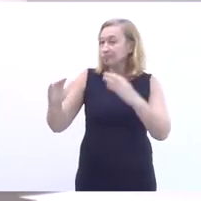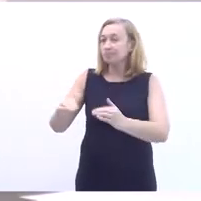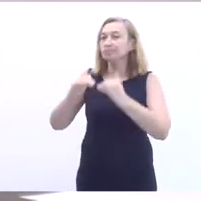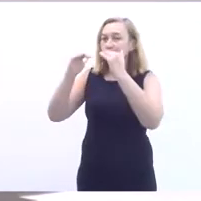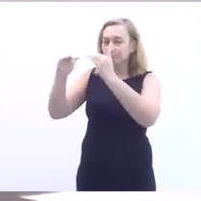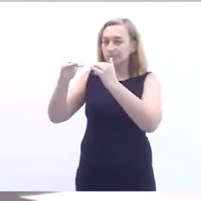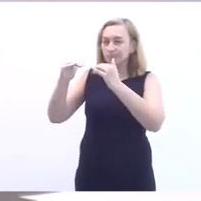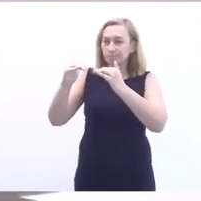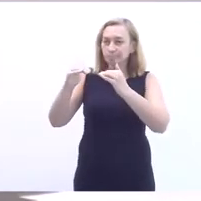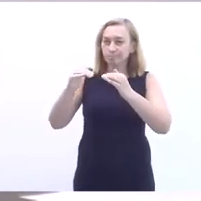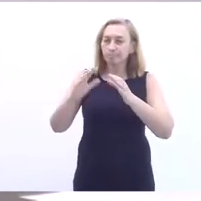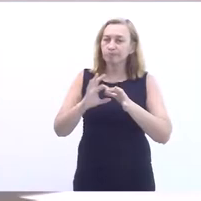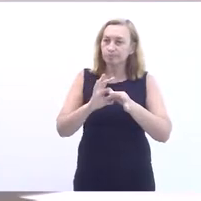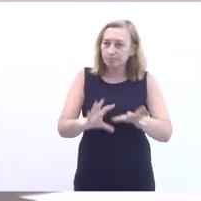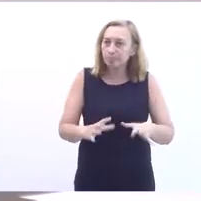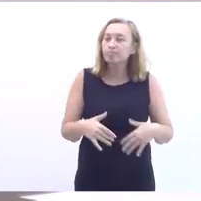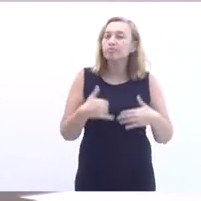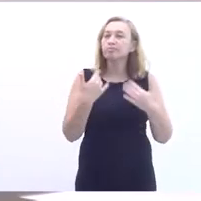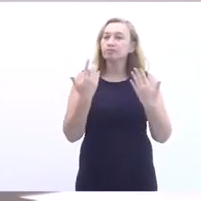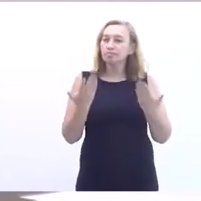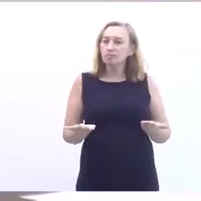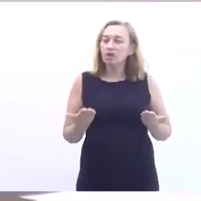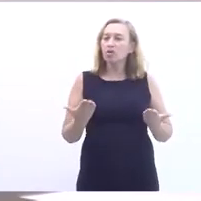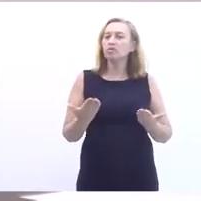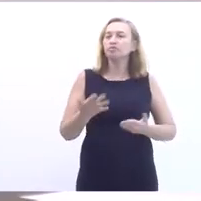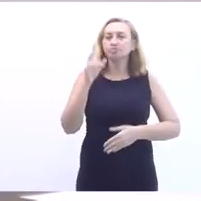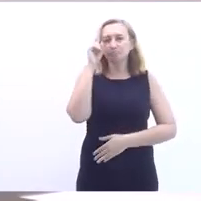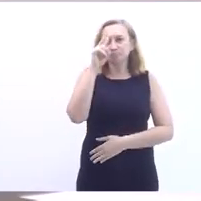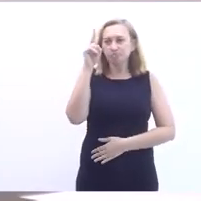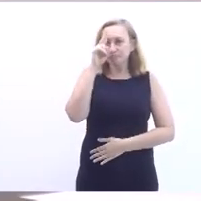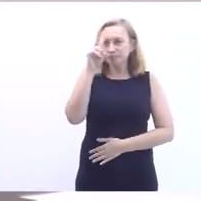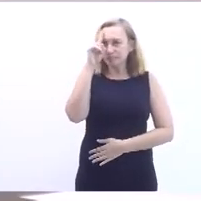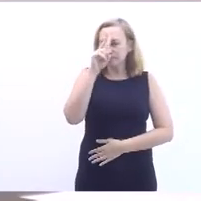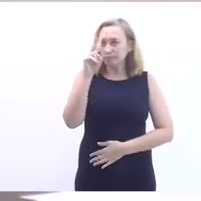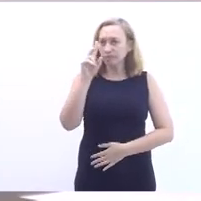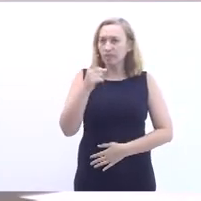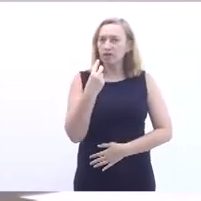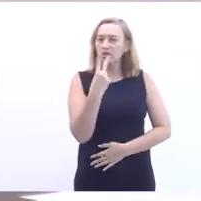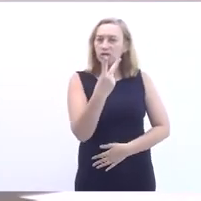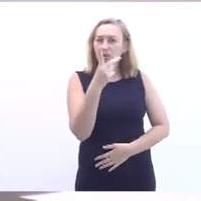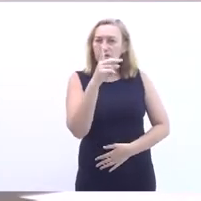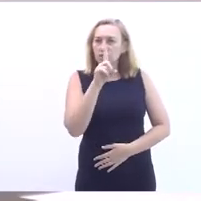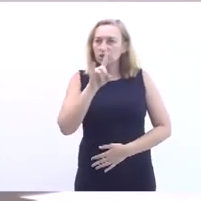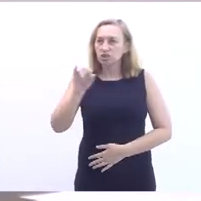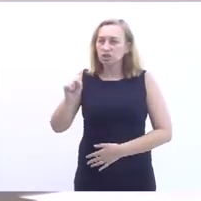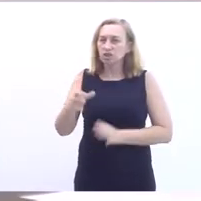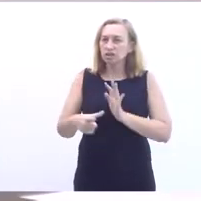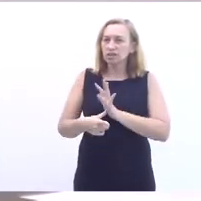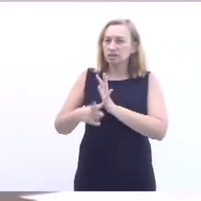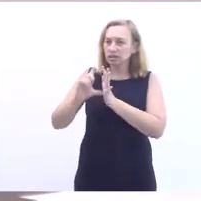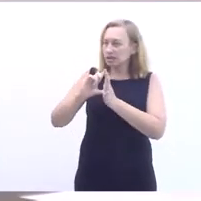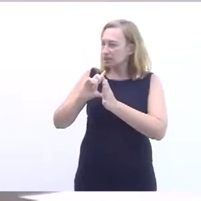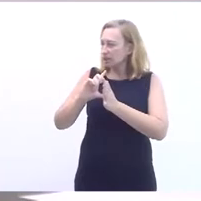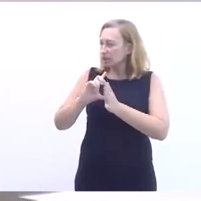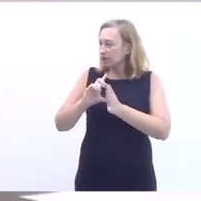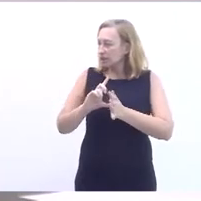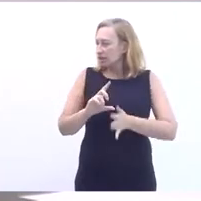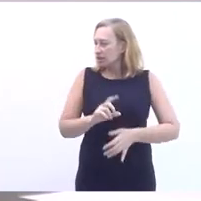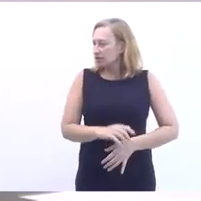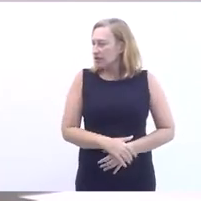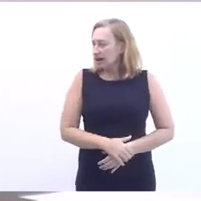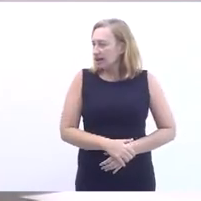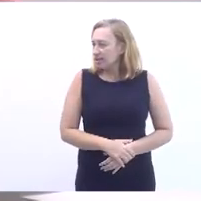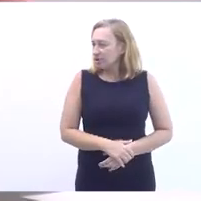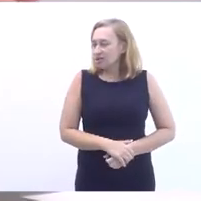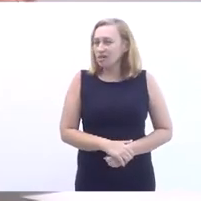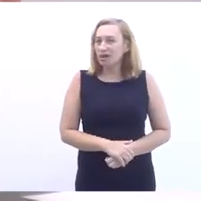formalmente então eu me lembro que dois dias antes teve uma matéria na TV Globo sobre